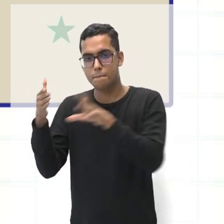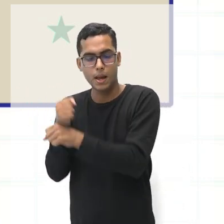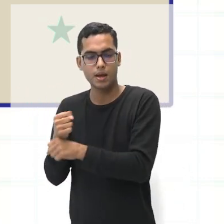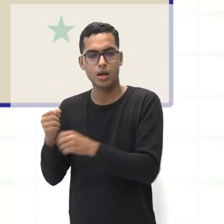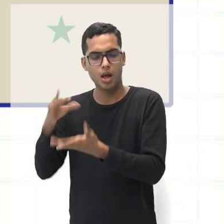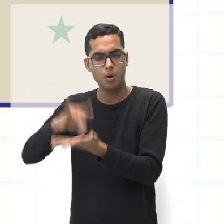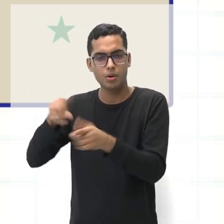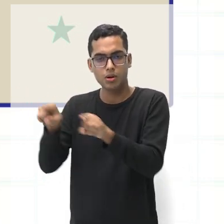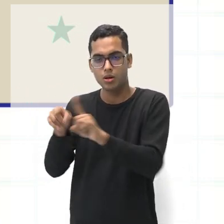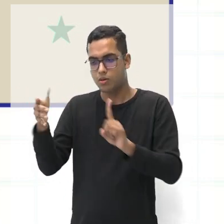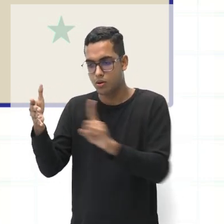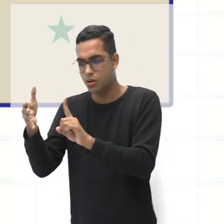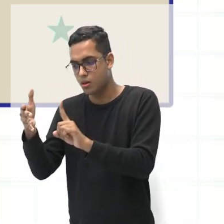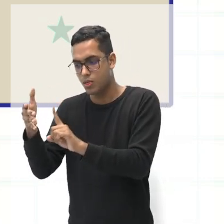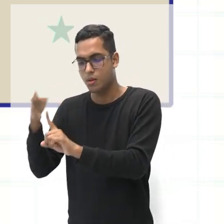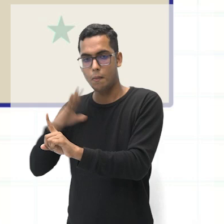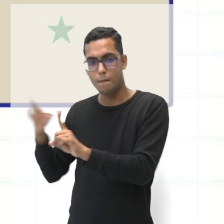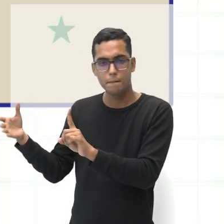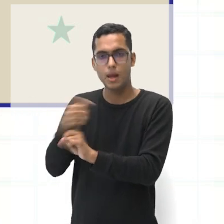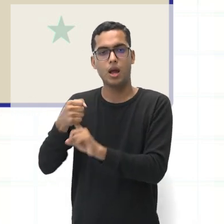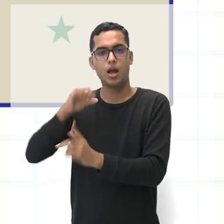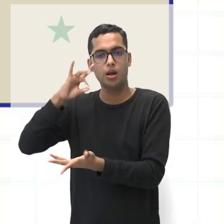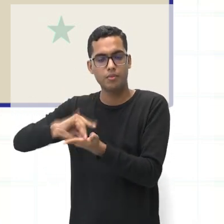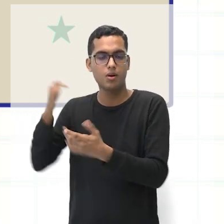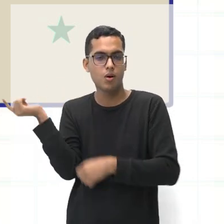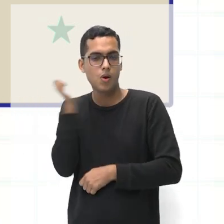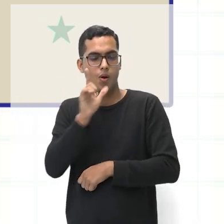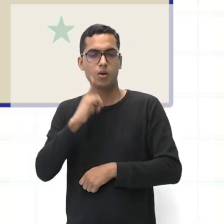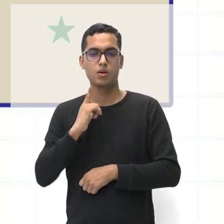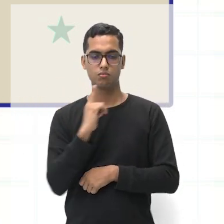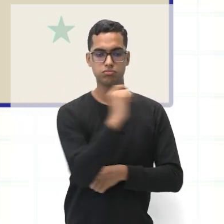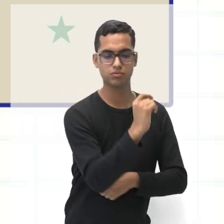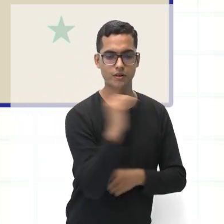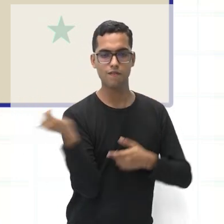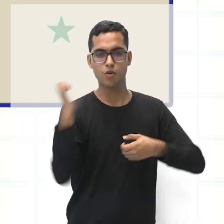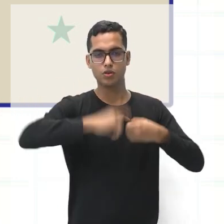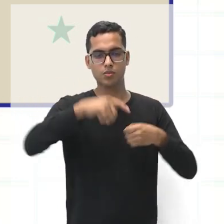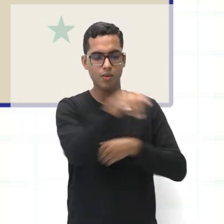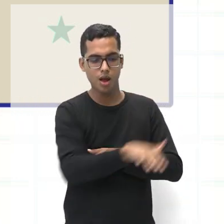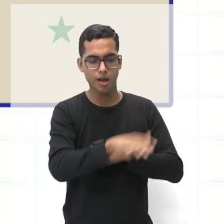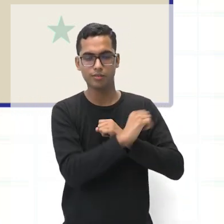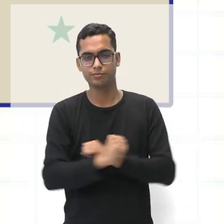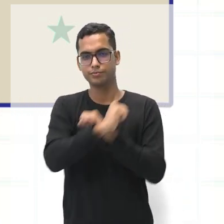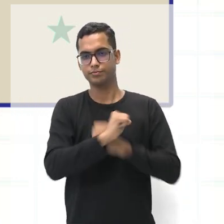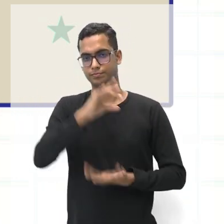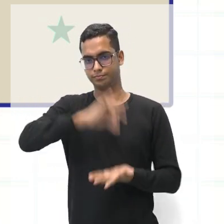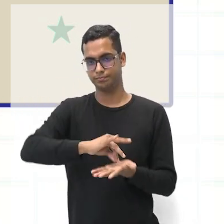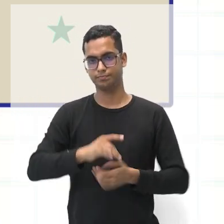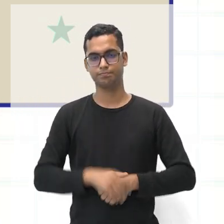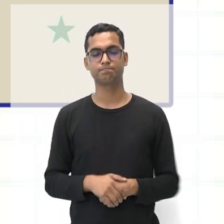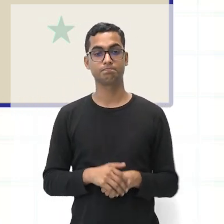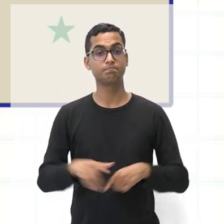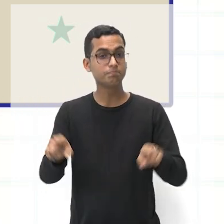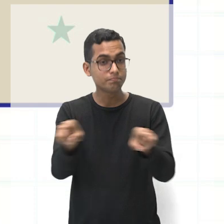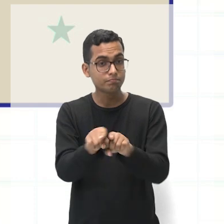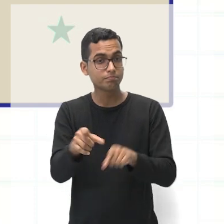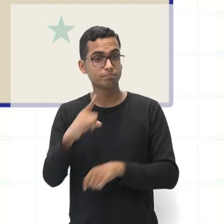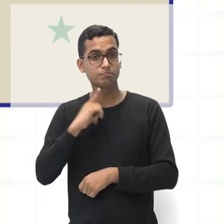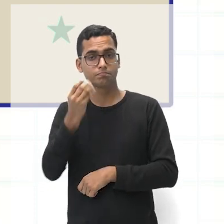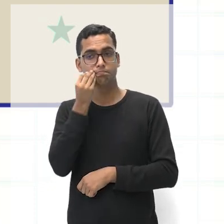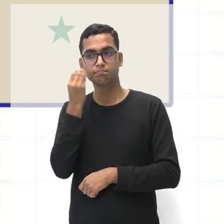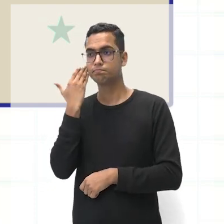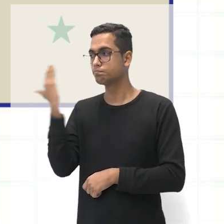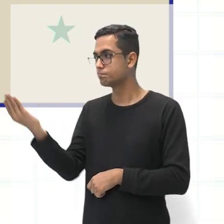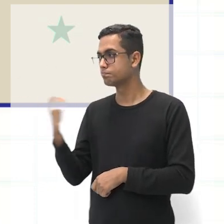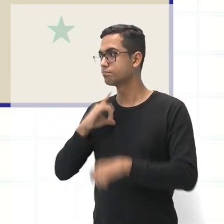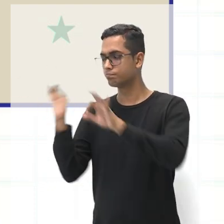e defesa. Ok, turmas? E aí nós tivemos a oportunidade de observar